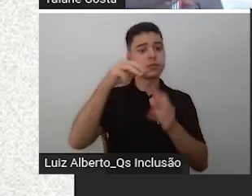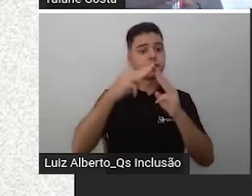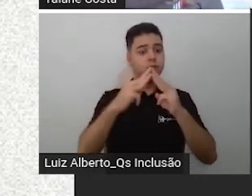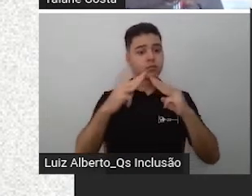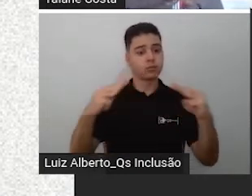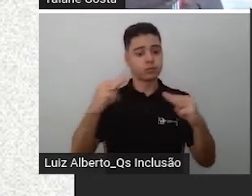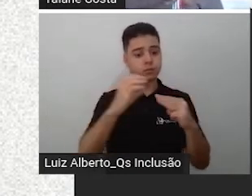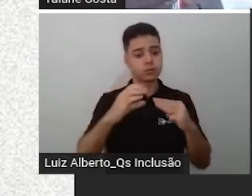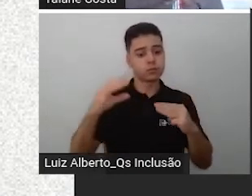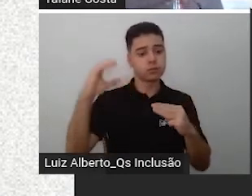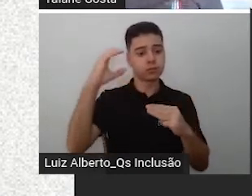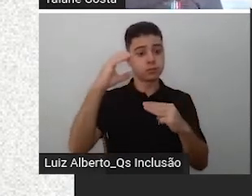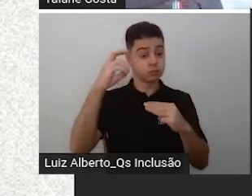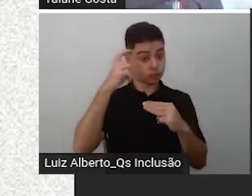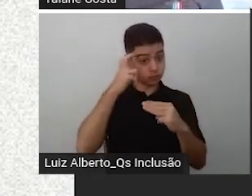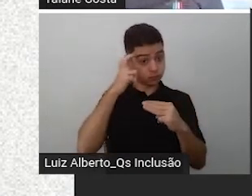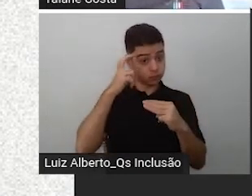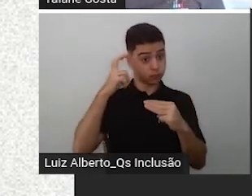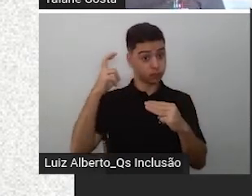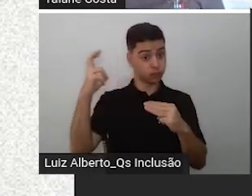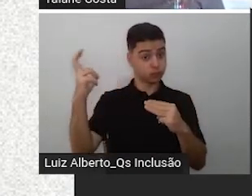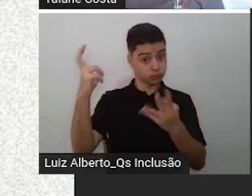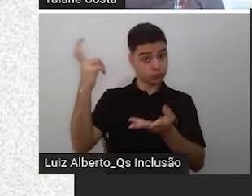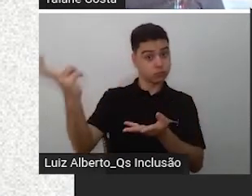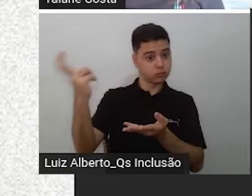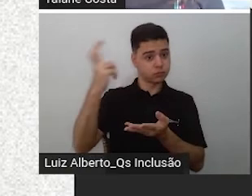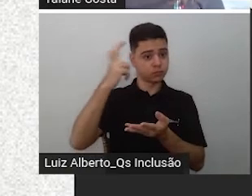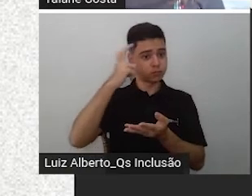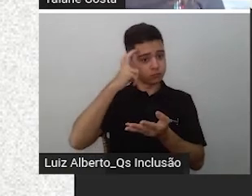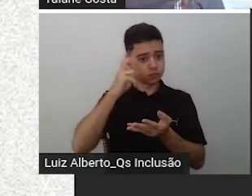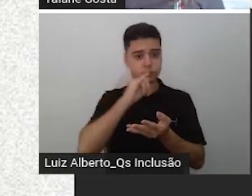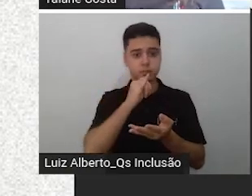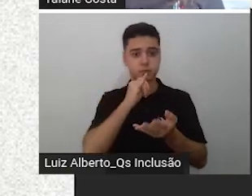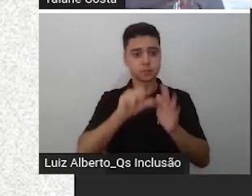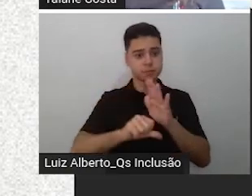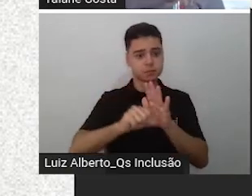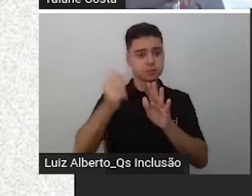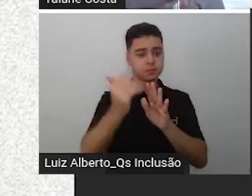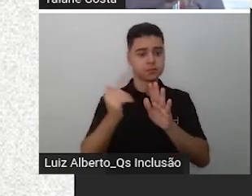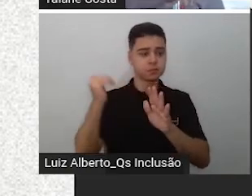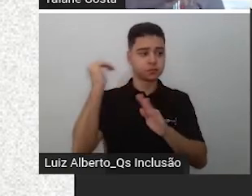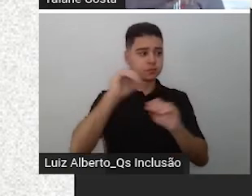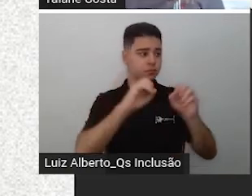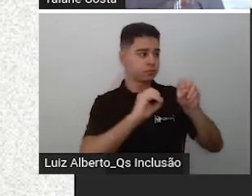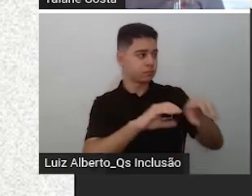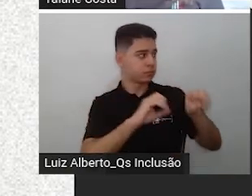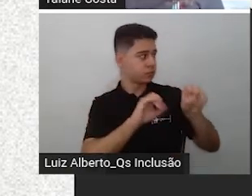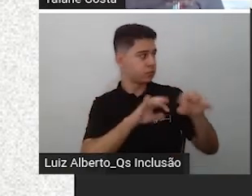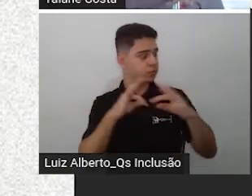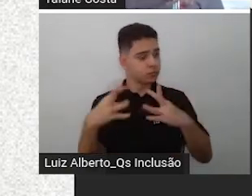culturais. Então, vai estar ligado diretamente, principalmente, com os educativos.